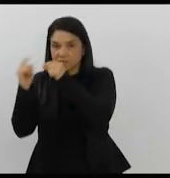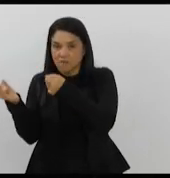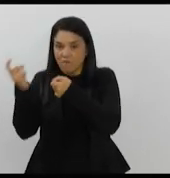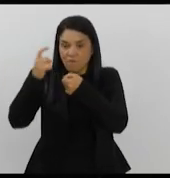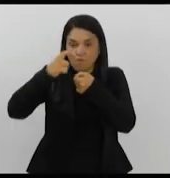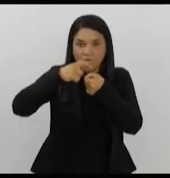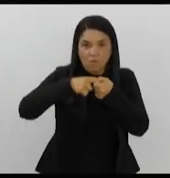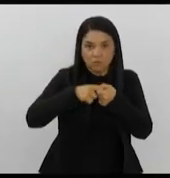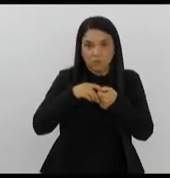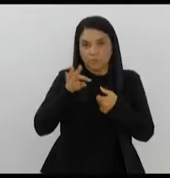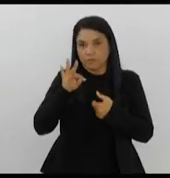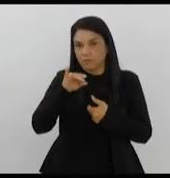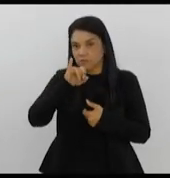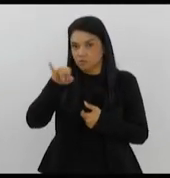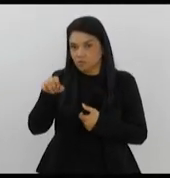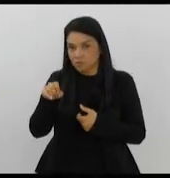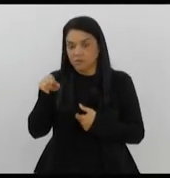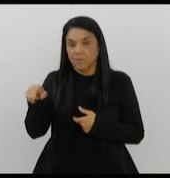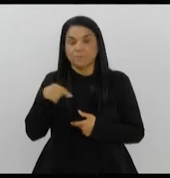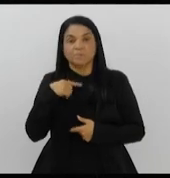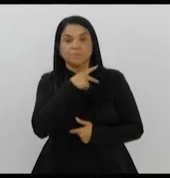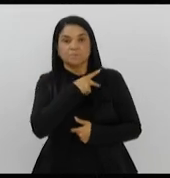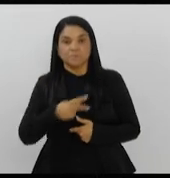o presidente Bacelar